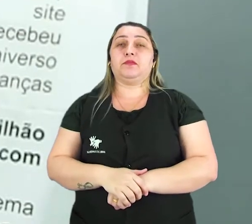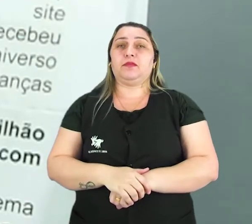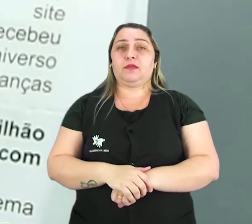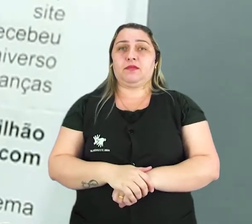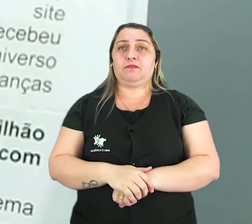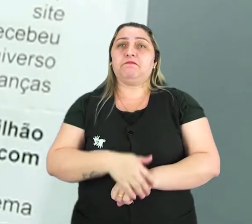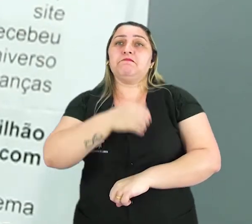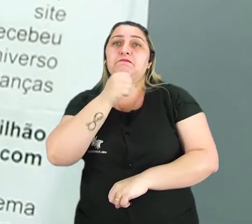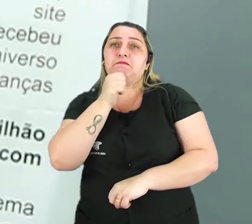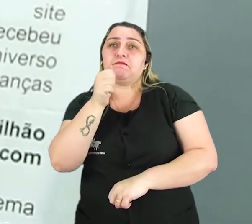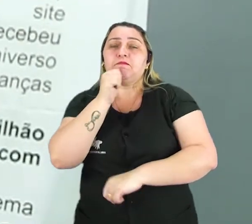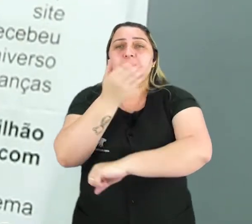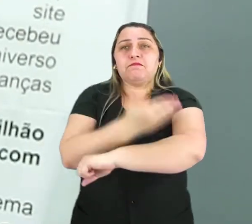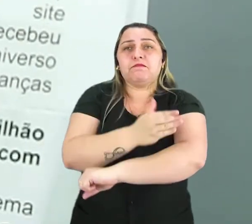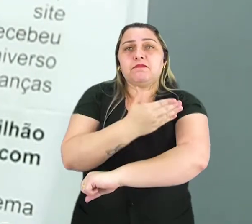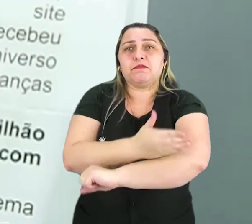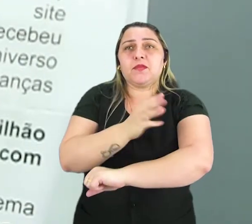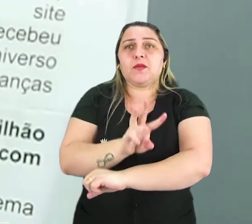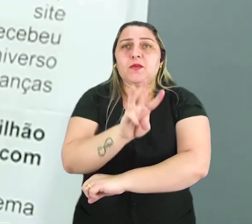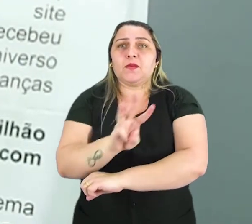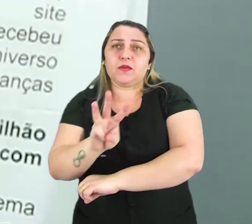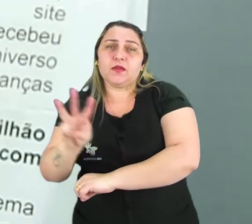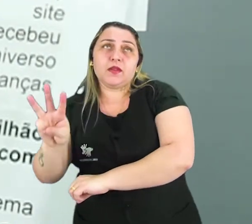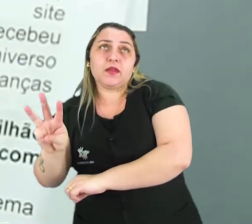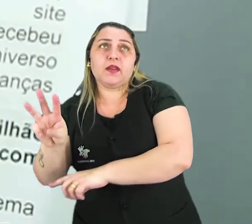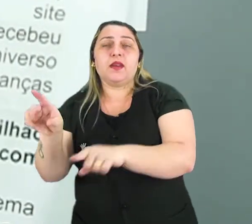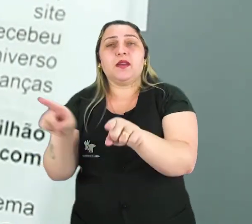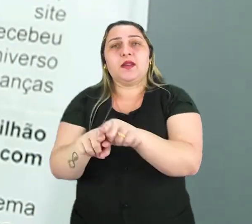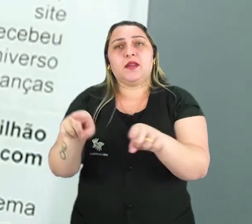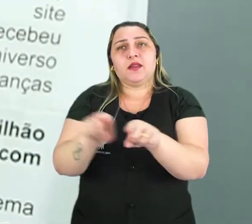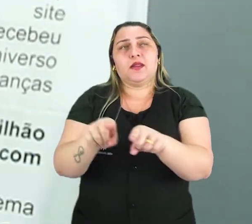ainda estava em testes, o site também, ó,